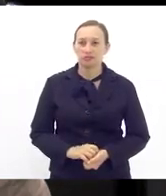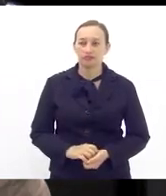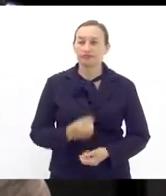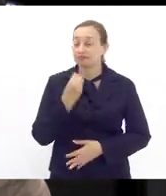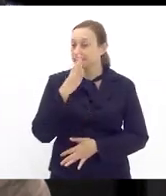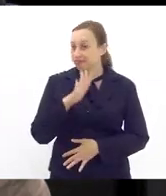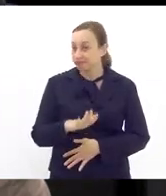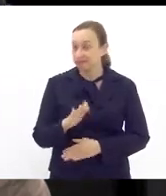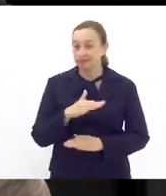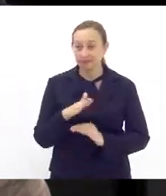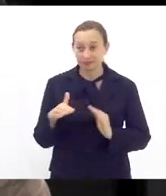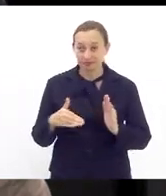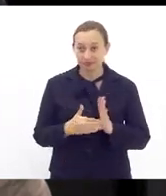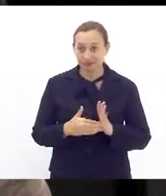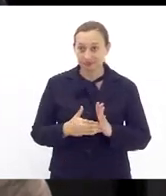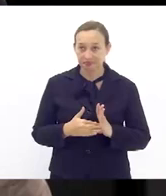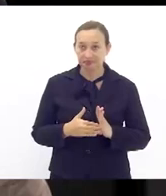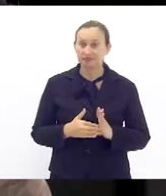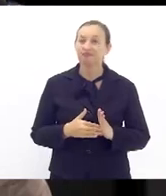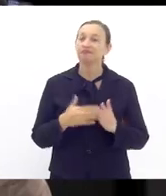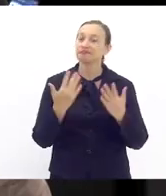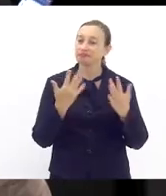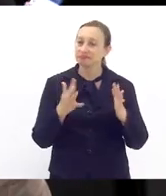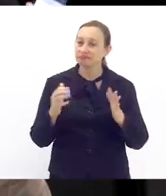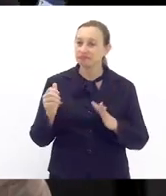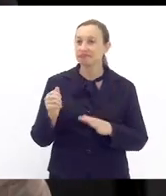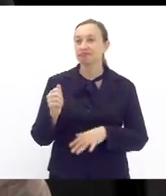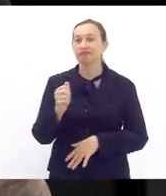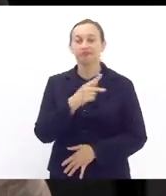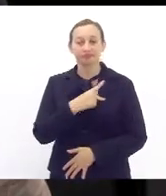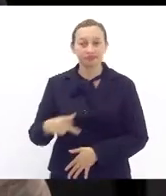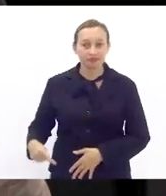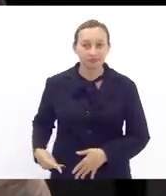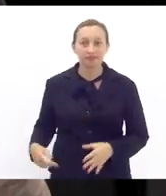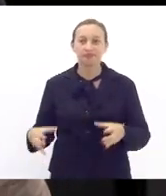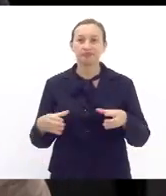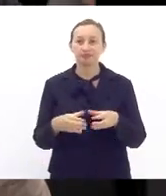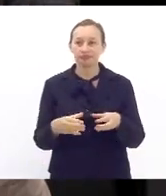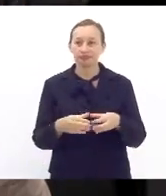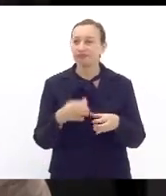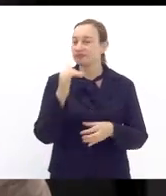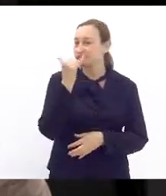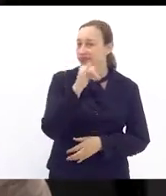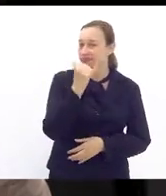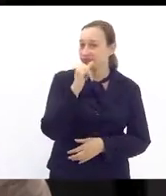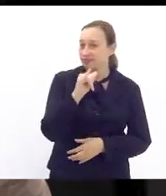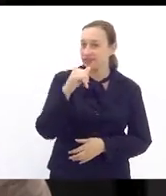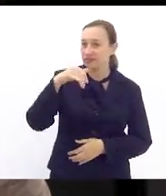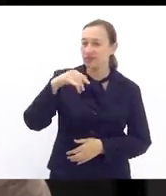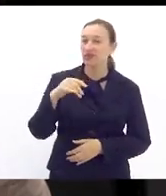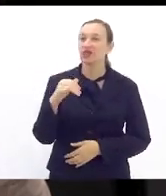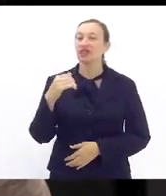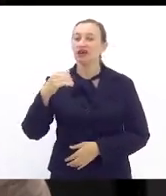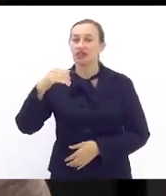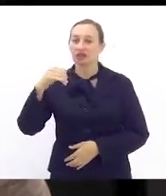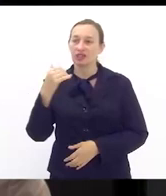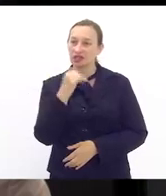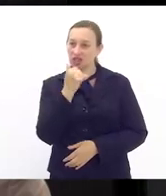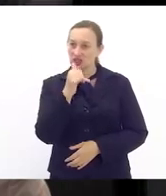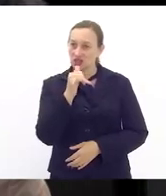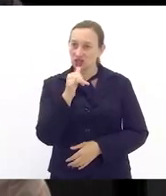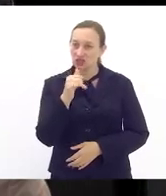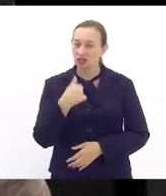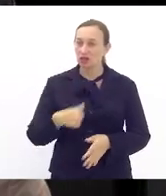Boa tarde a todos cumprimentando o presidente da Comissão de milhas energia o deputado Tiago Rangel a comissão qual